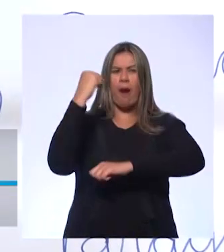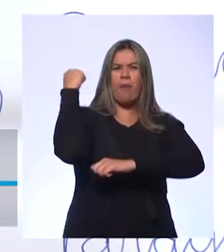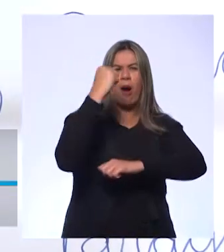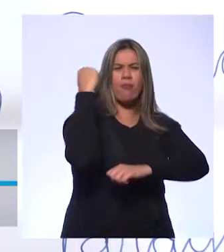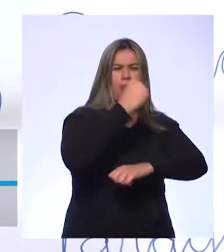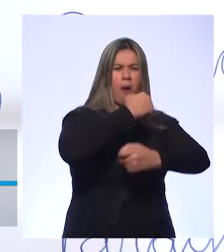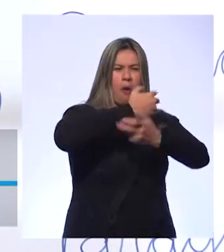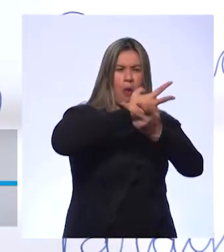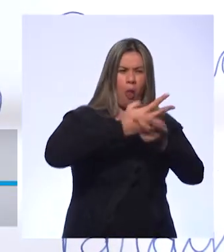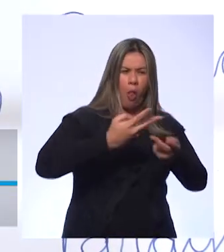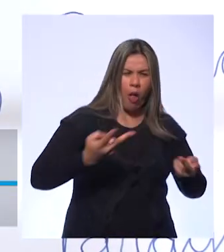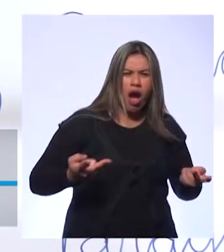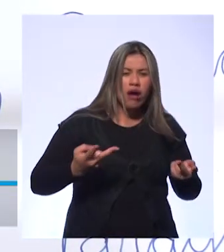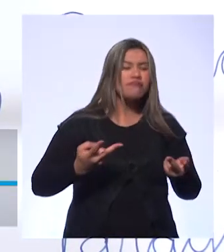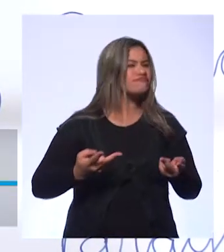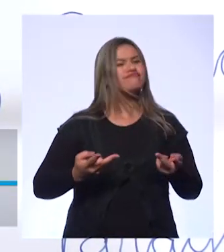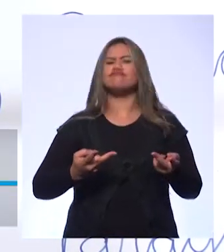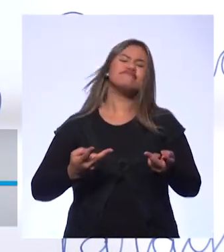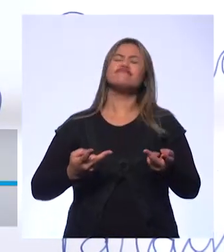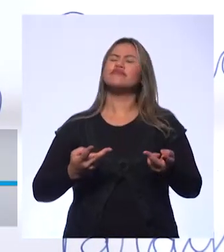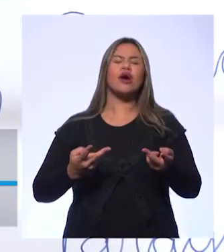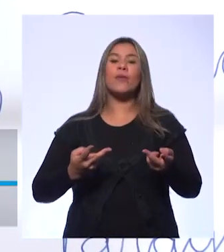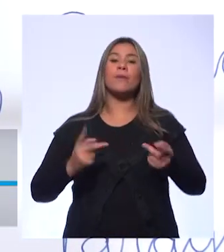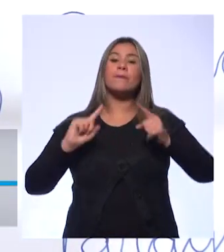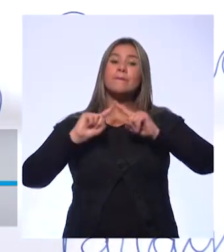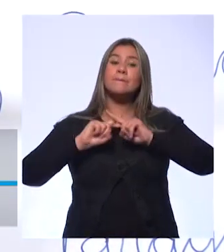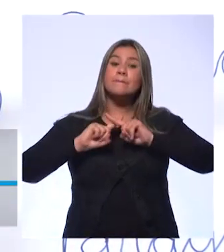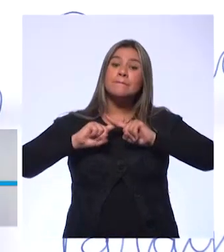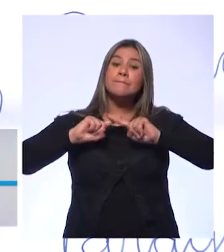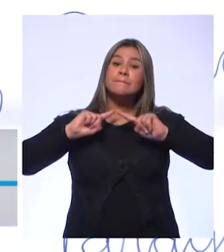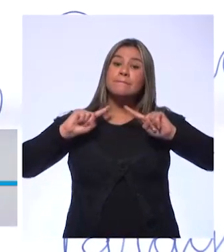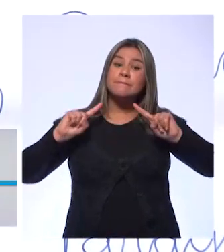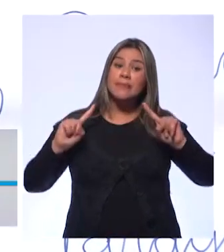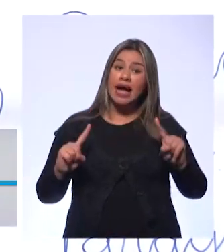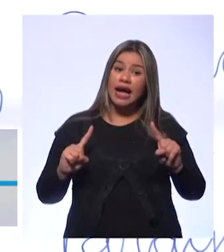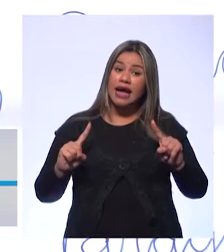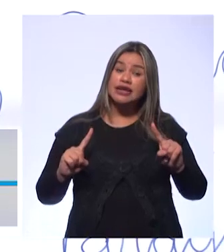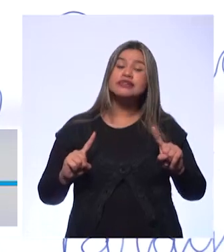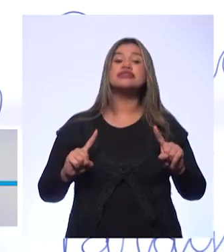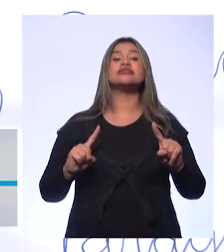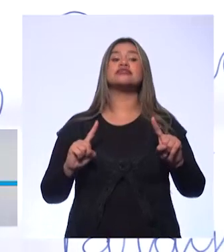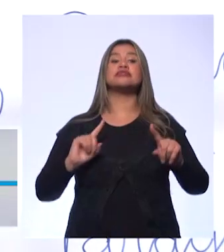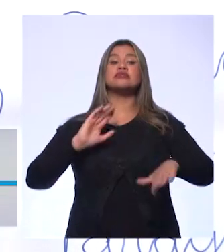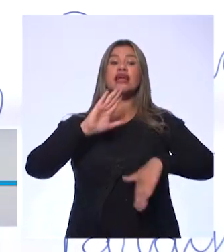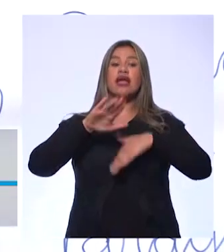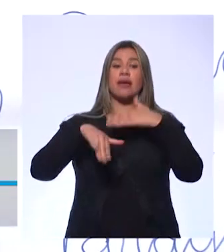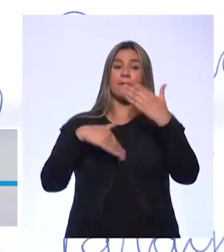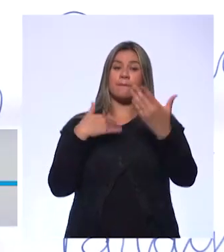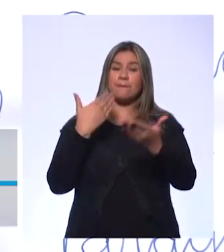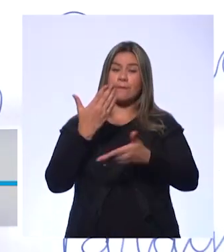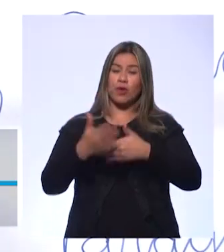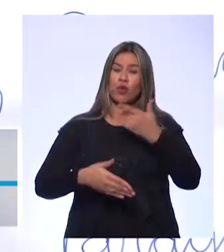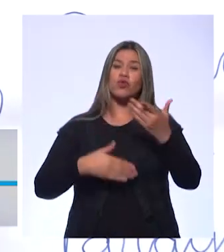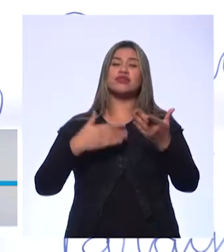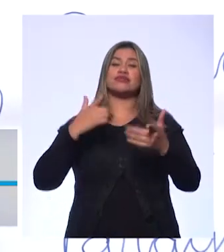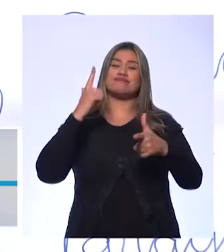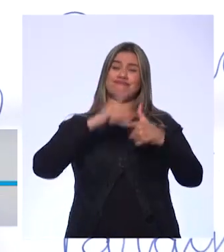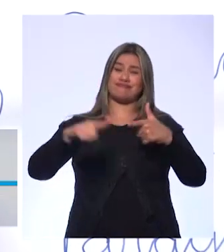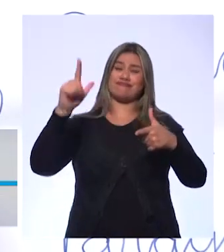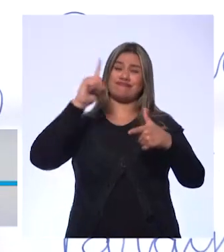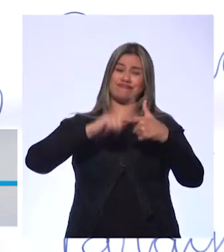para ser um genocídio Mas as consequências desta guerra para e